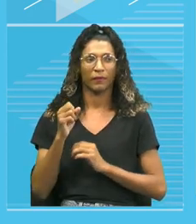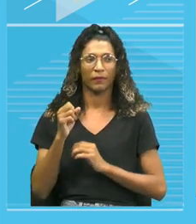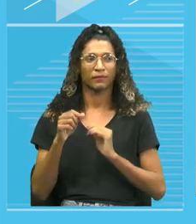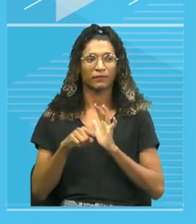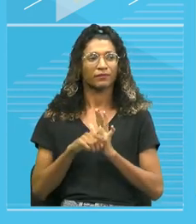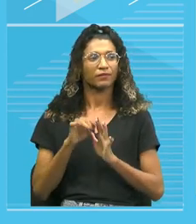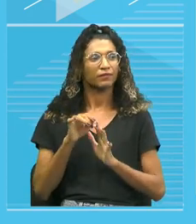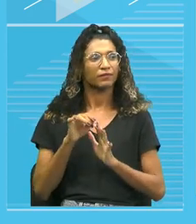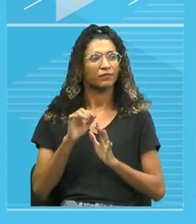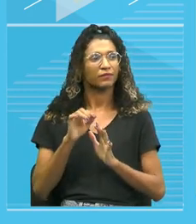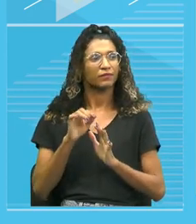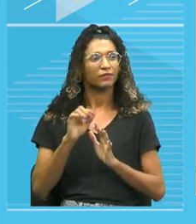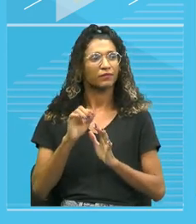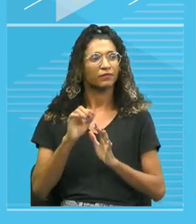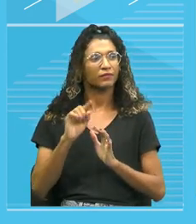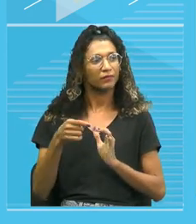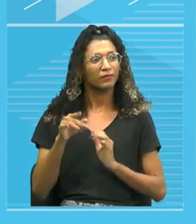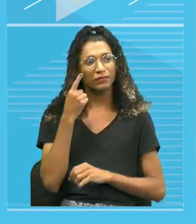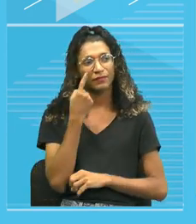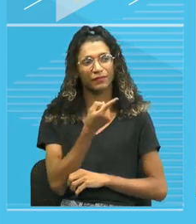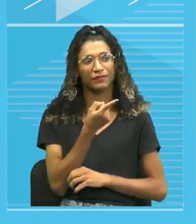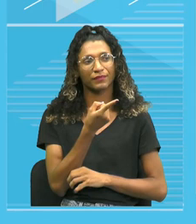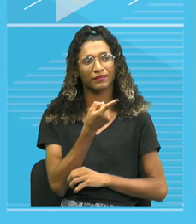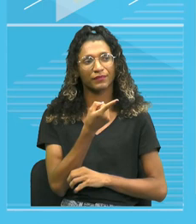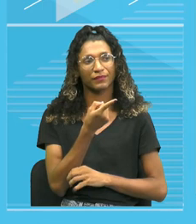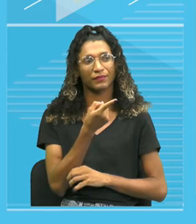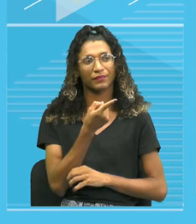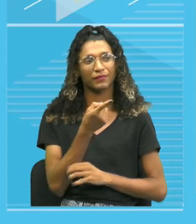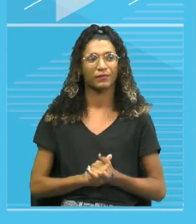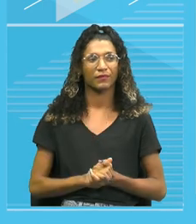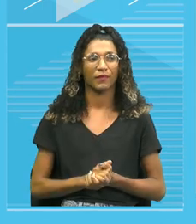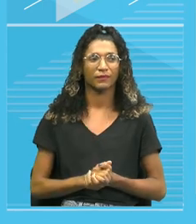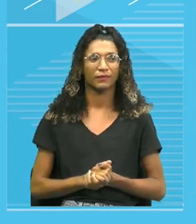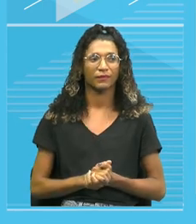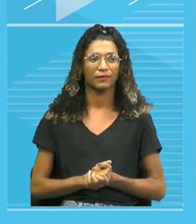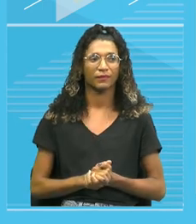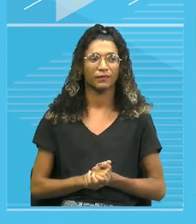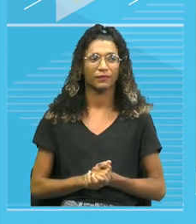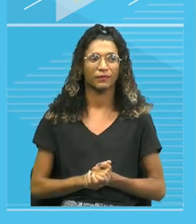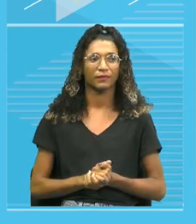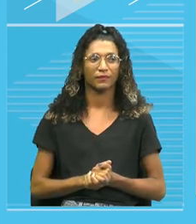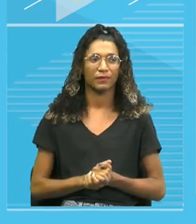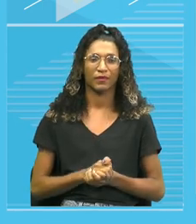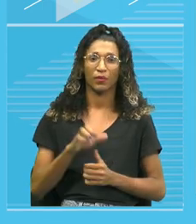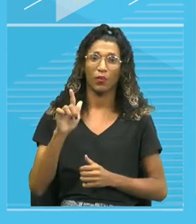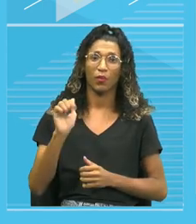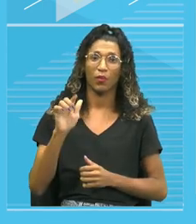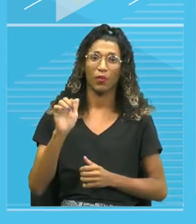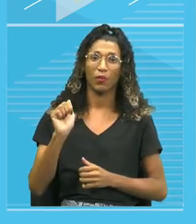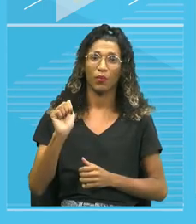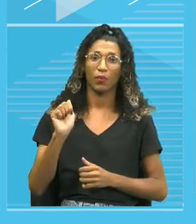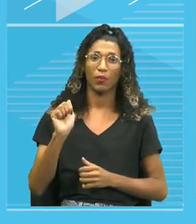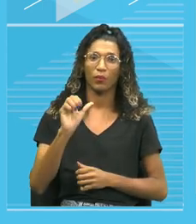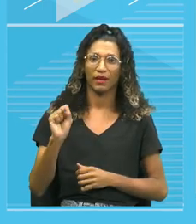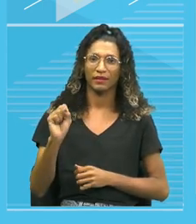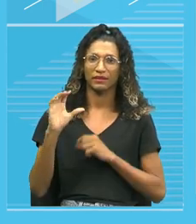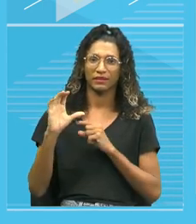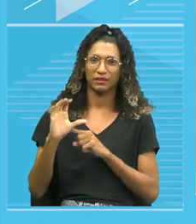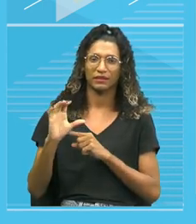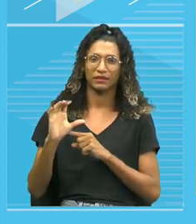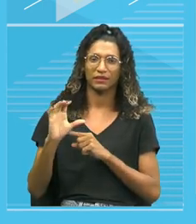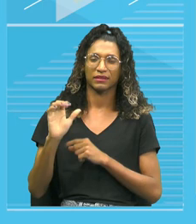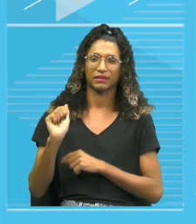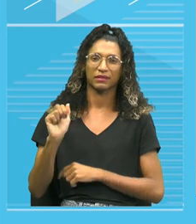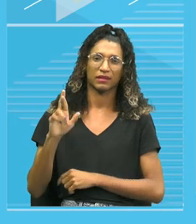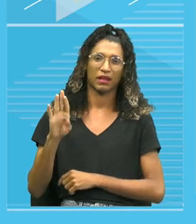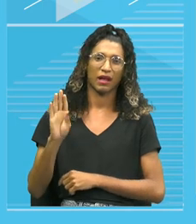o valor dele de energia anotei ali de baixo que é para não se perder o gás carbônico é menos